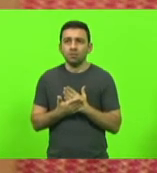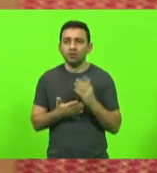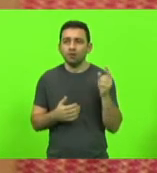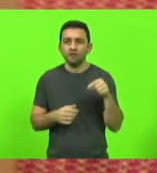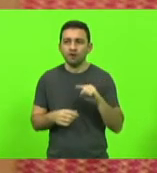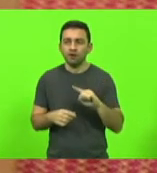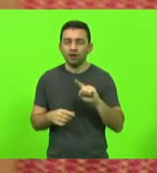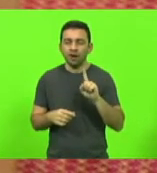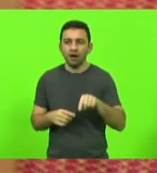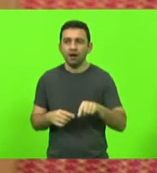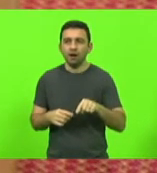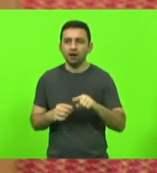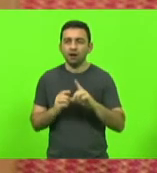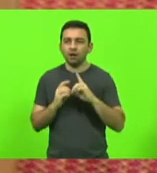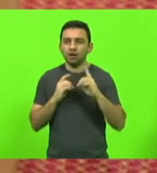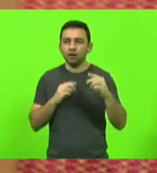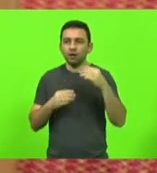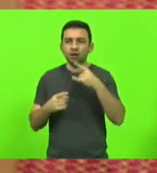online, não,